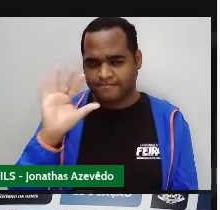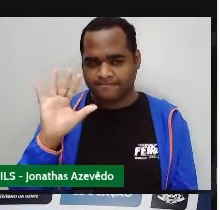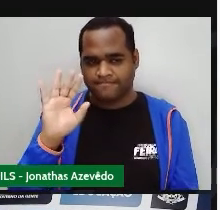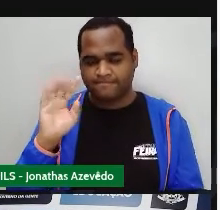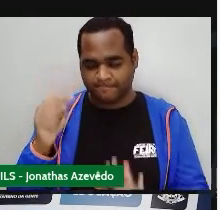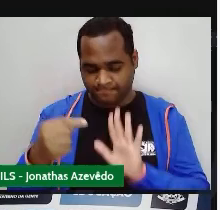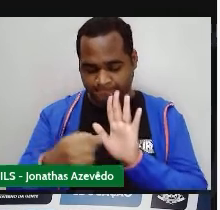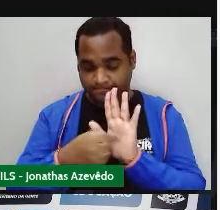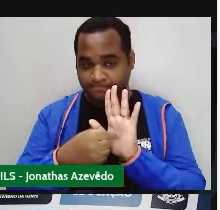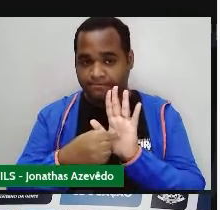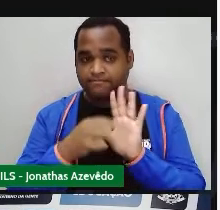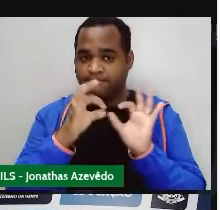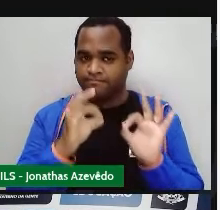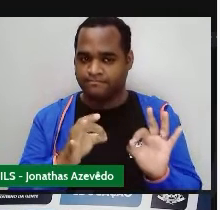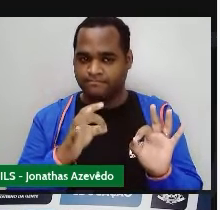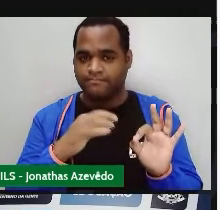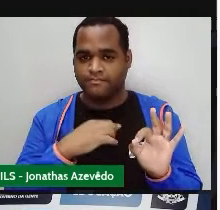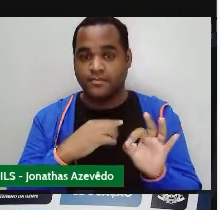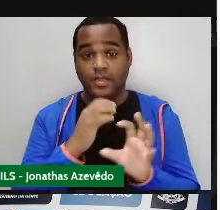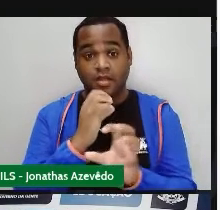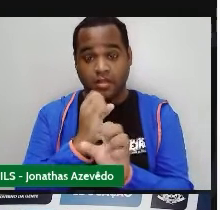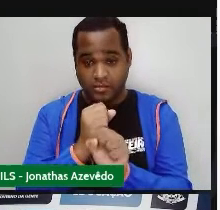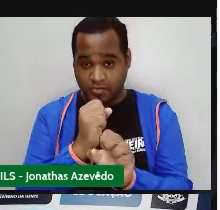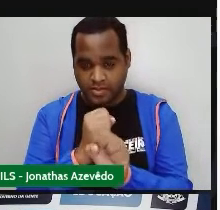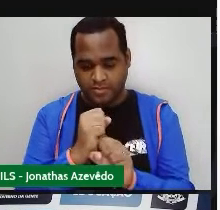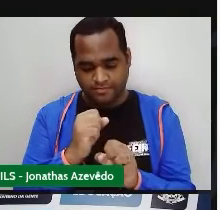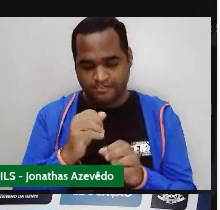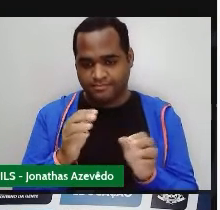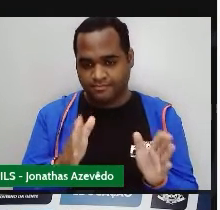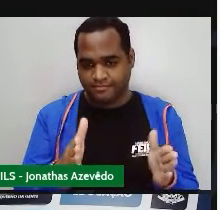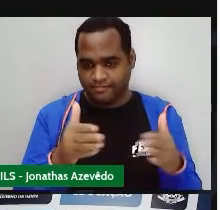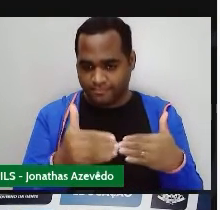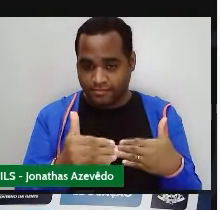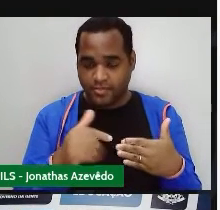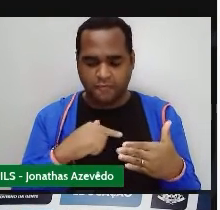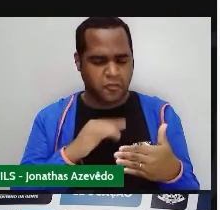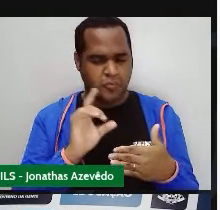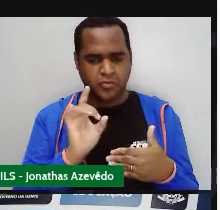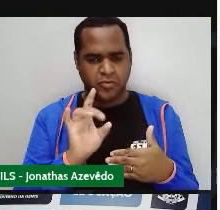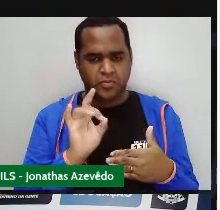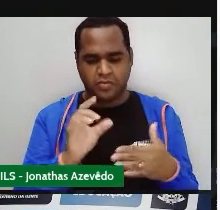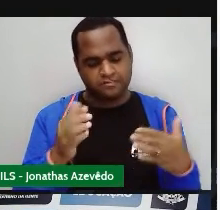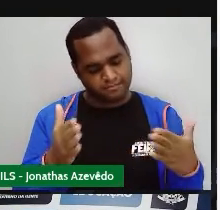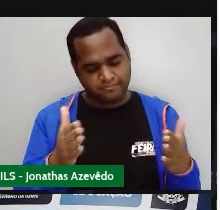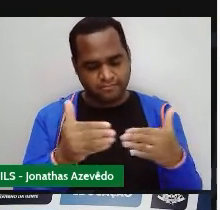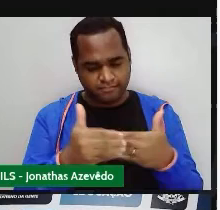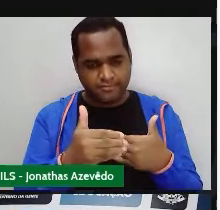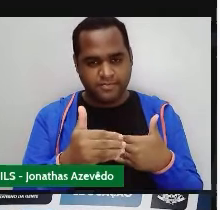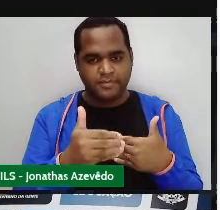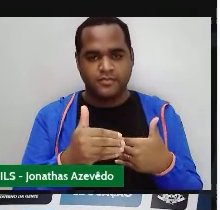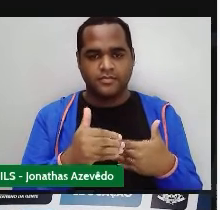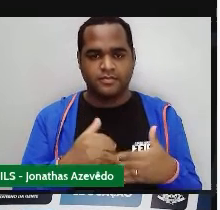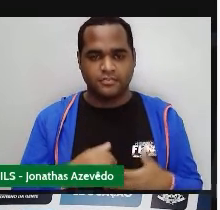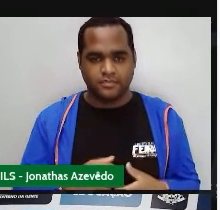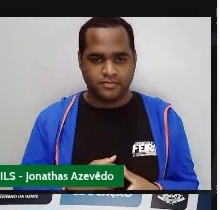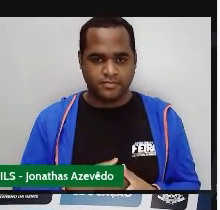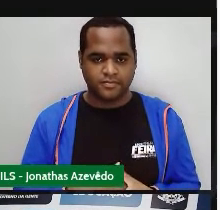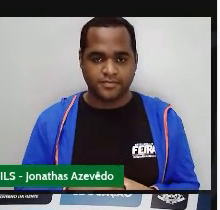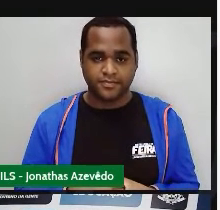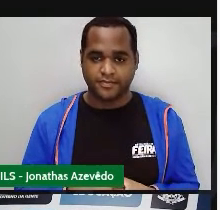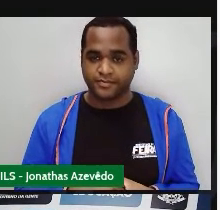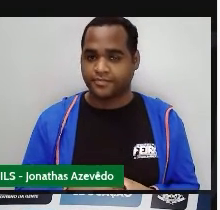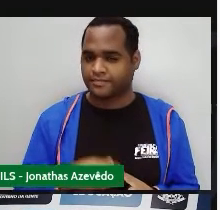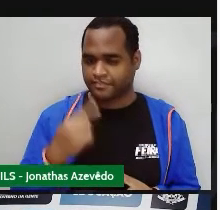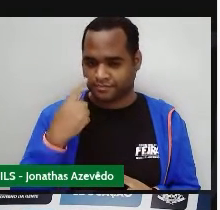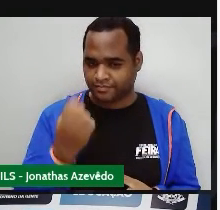objetivo onde vai escrever quantidade de cubos eu vou colocar apenas cubos mas entenda que a gente